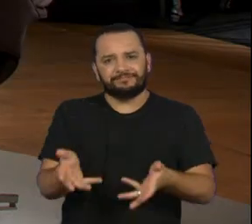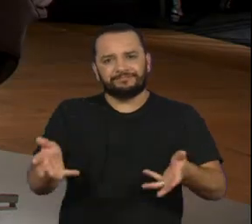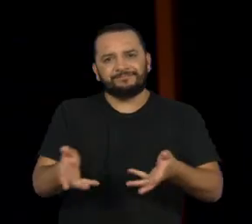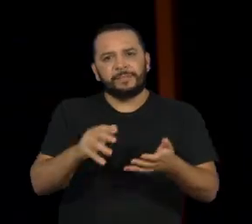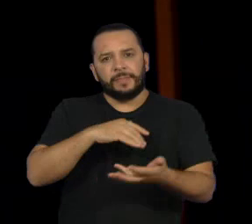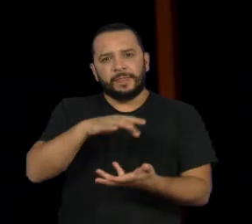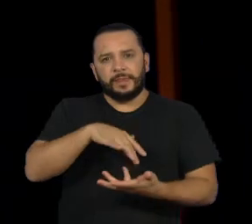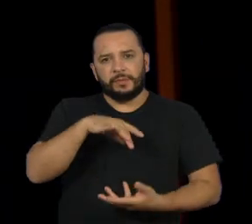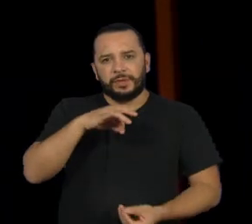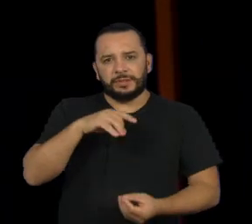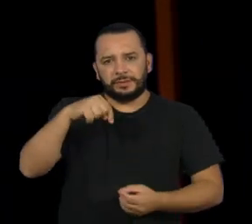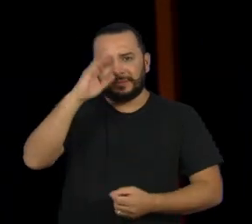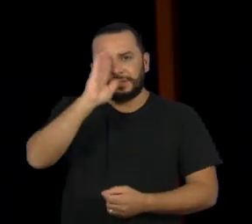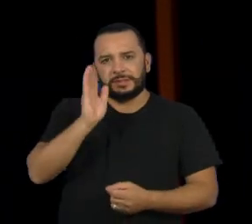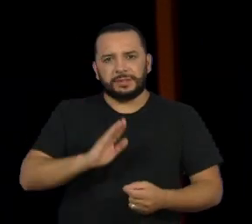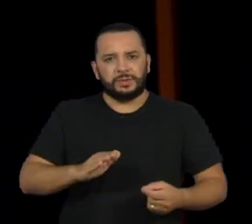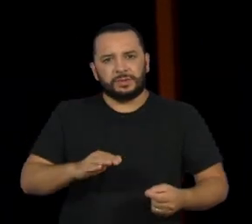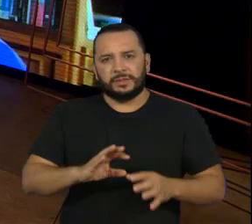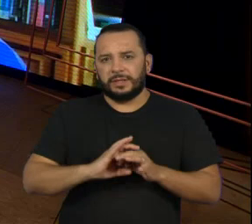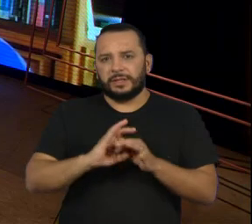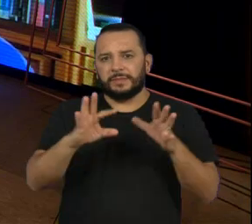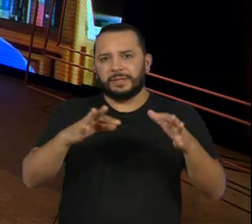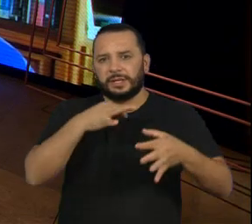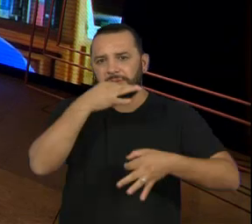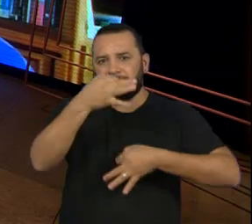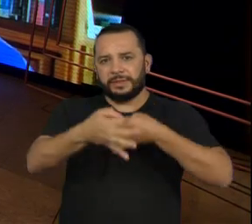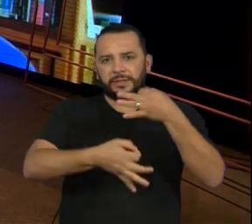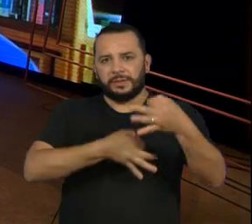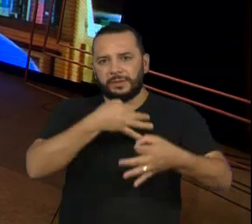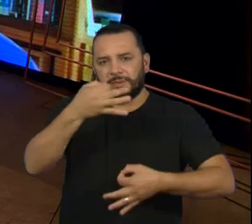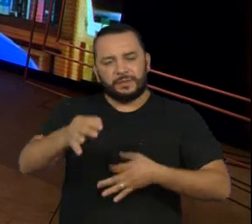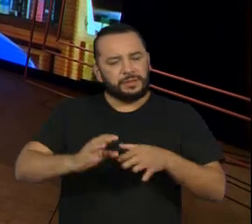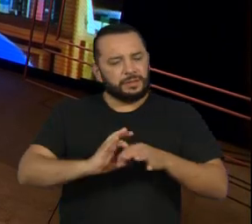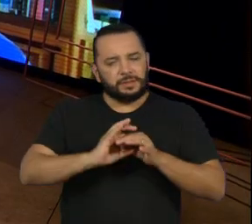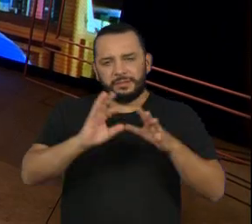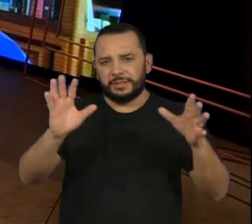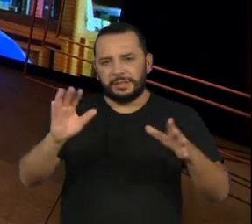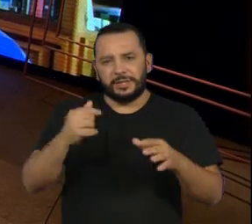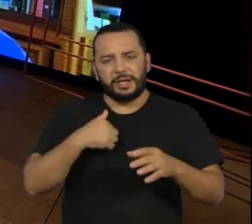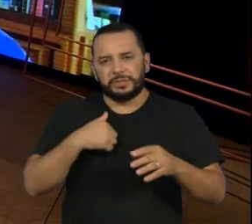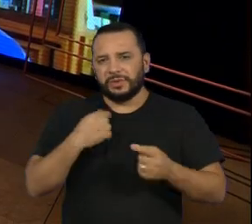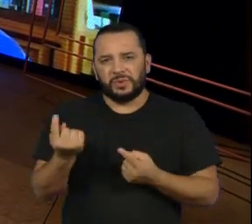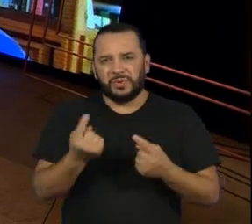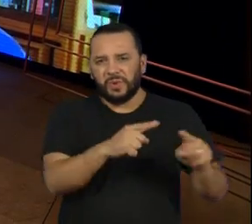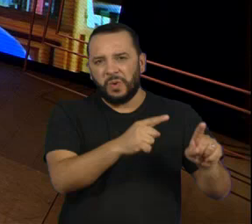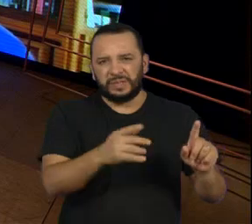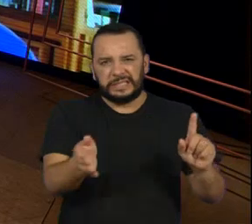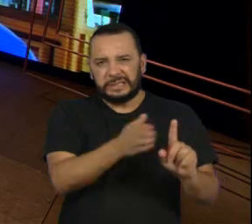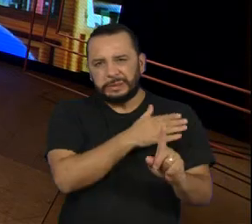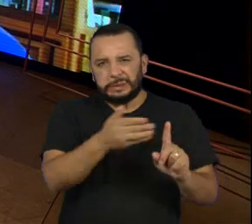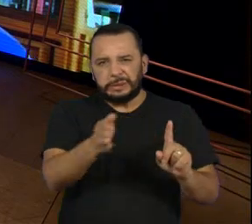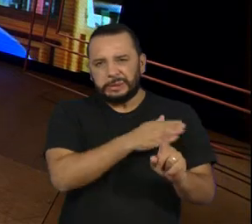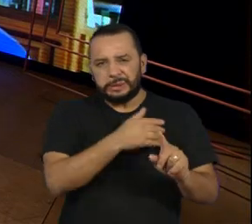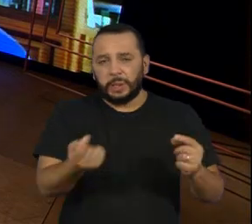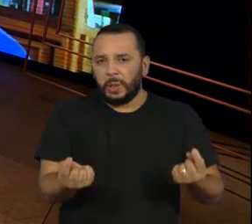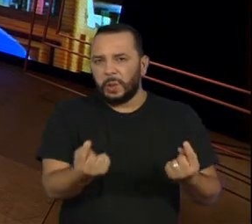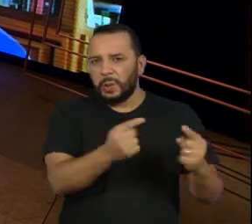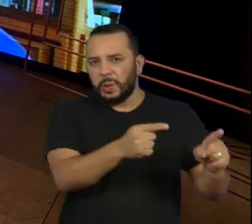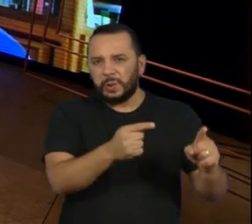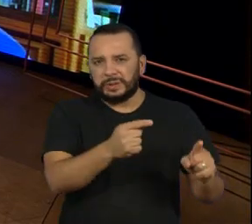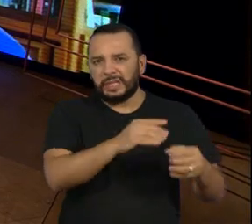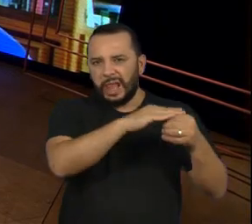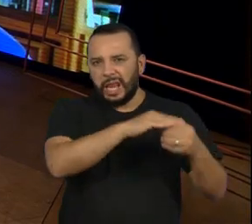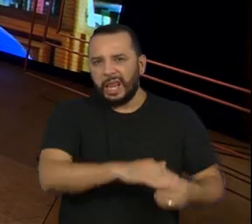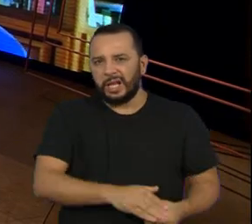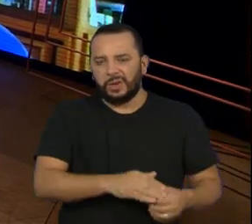no Brasil, a liberdade de expressão, e que pudesse combater a tortura e o assassinato de opositores